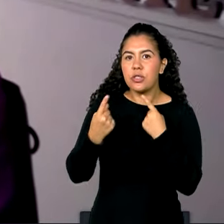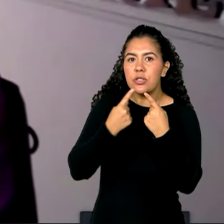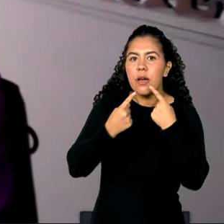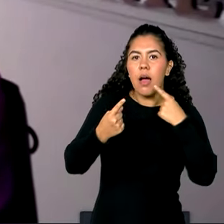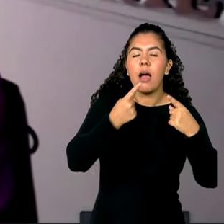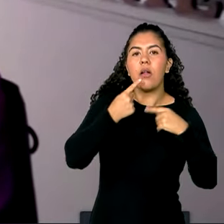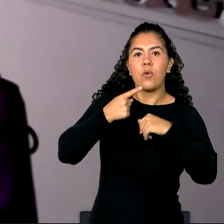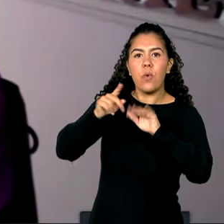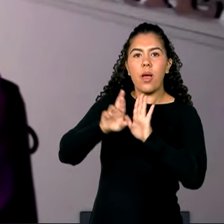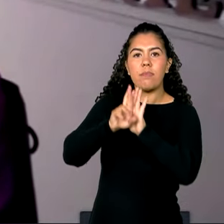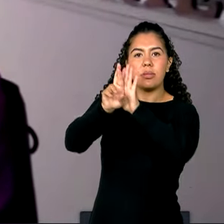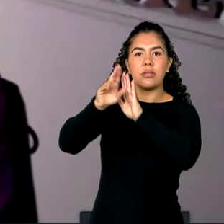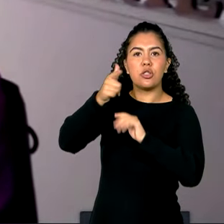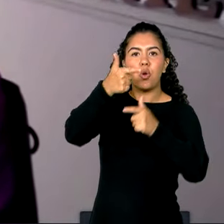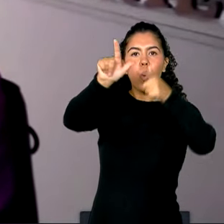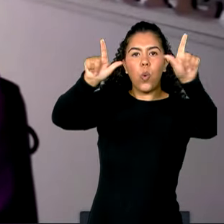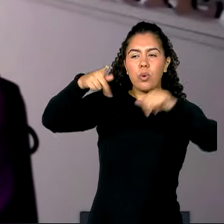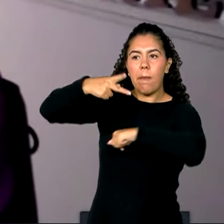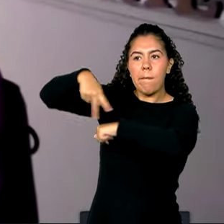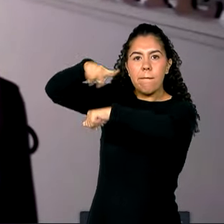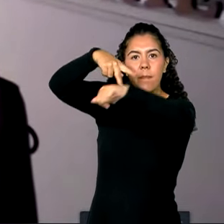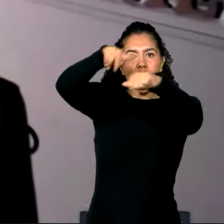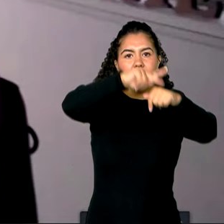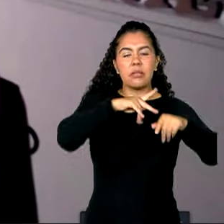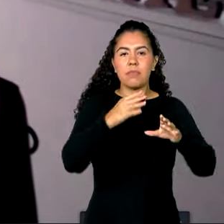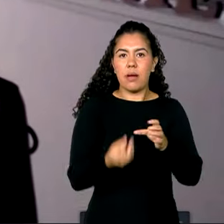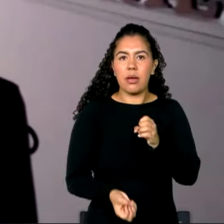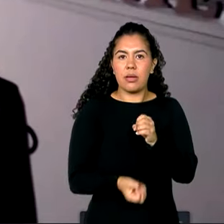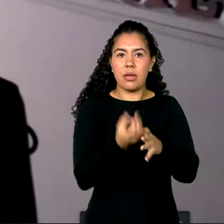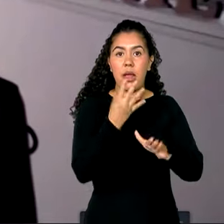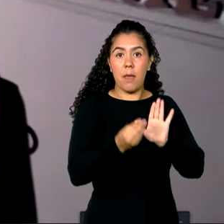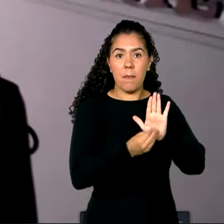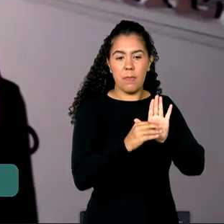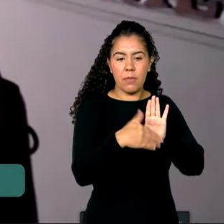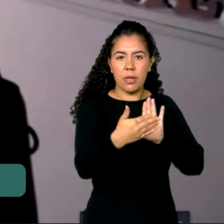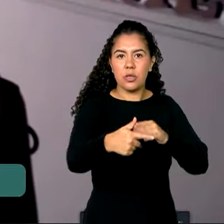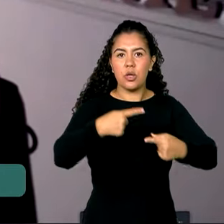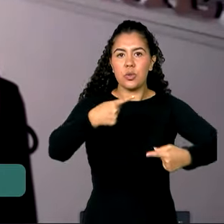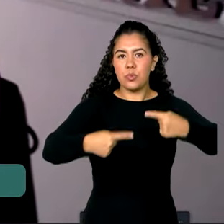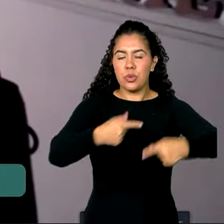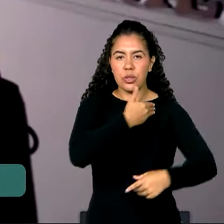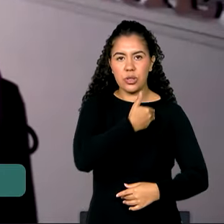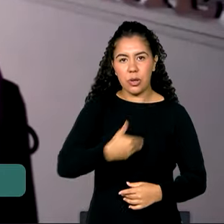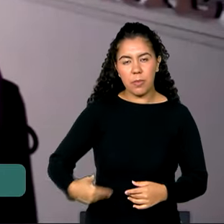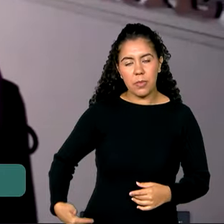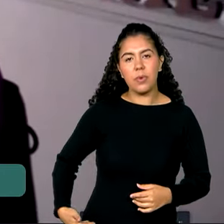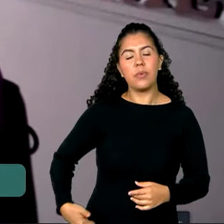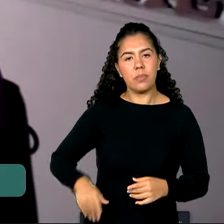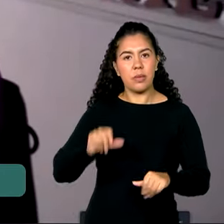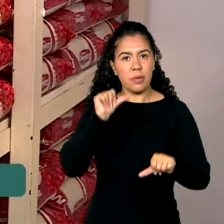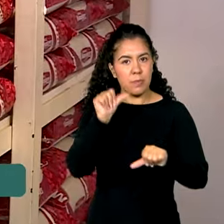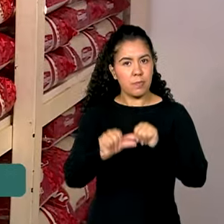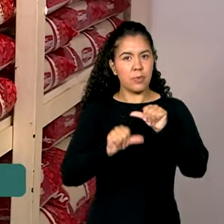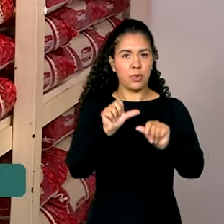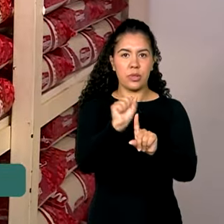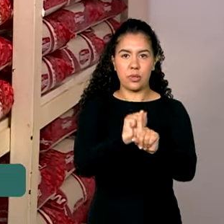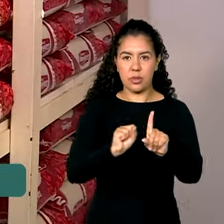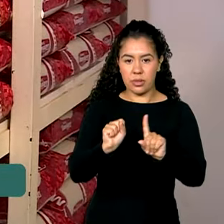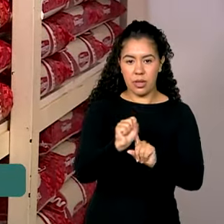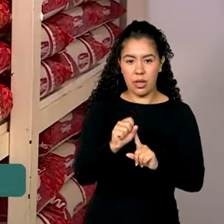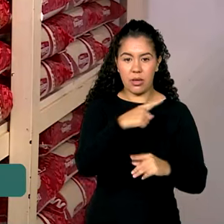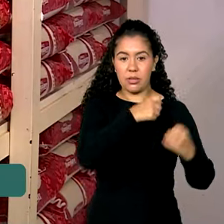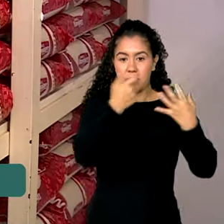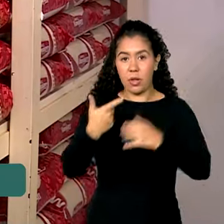têm o mesmo objetivo com o Brasil na implementação de políticas públicas que façam a diferença, né, na nossa sociedade.